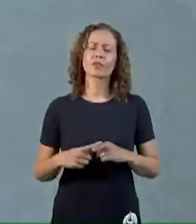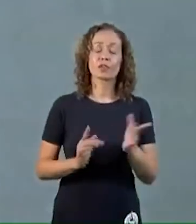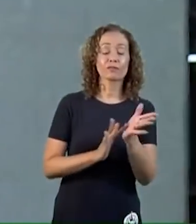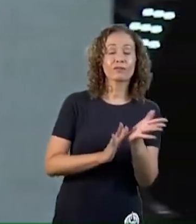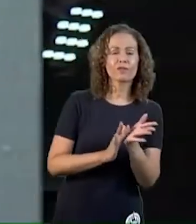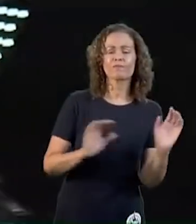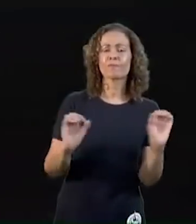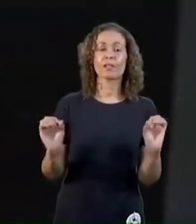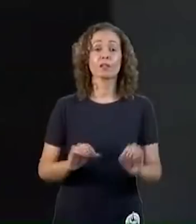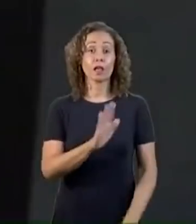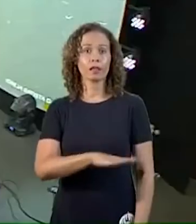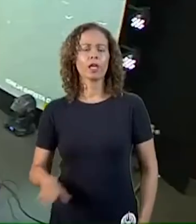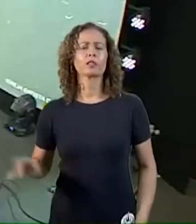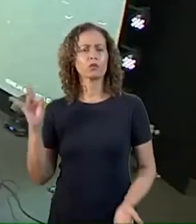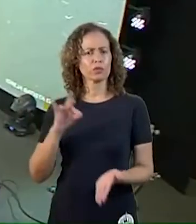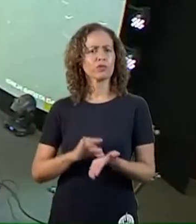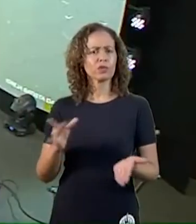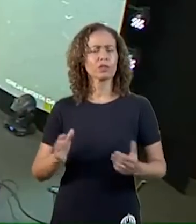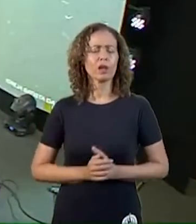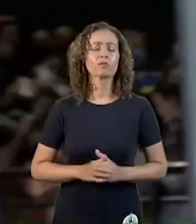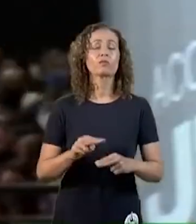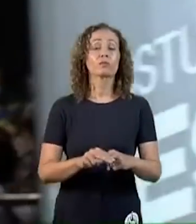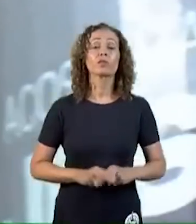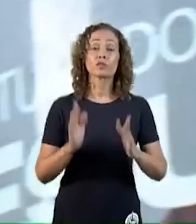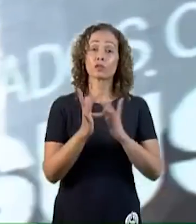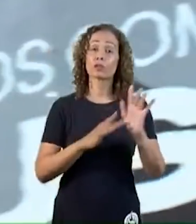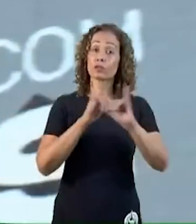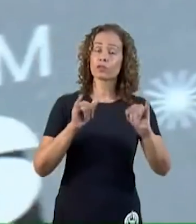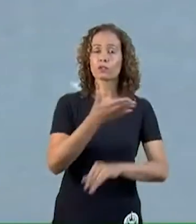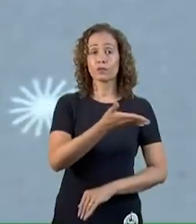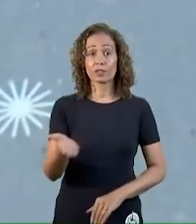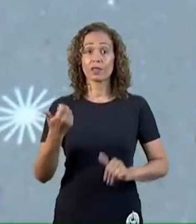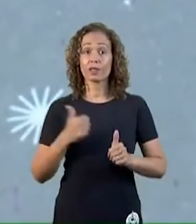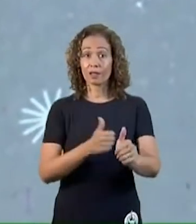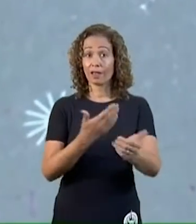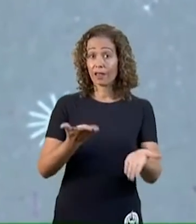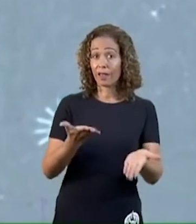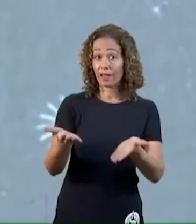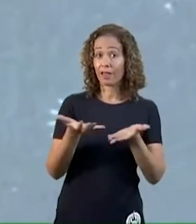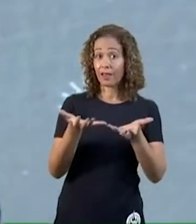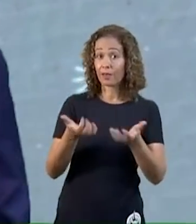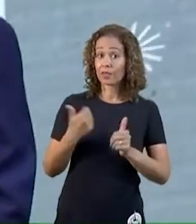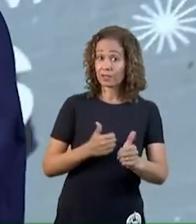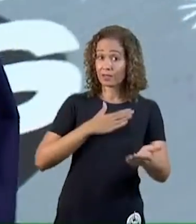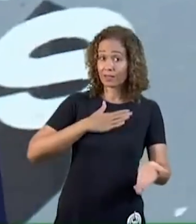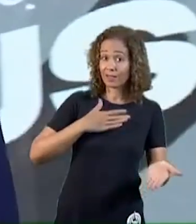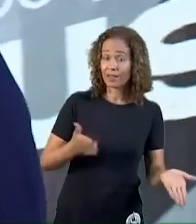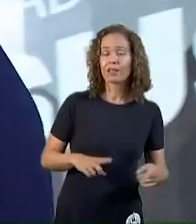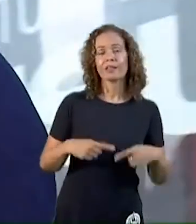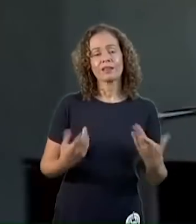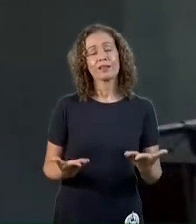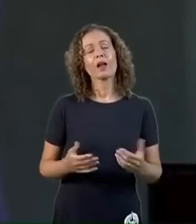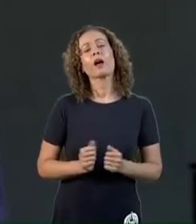são originais. Por isso que Jesus falou, você quer me seguir? Você entrar no reino dos céus, tem que ser como uma criança. As crianças